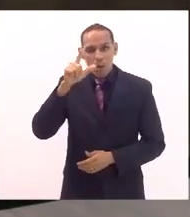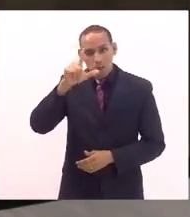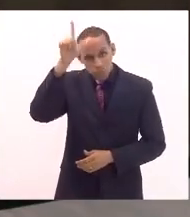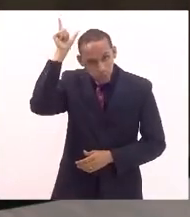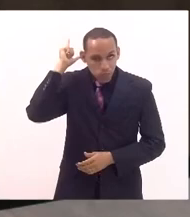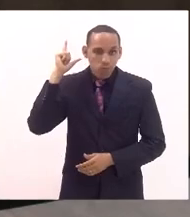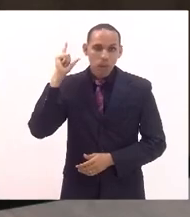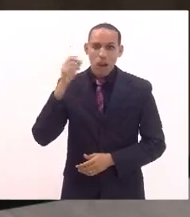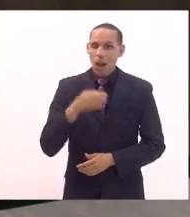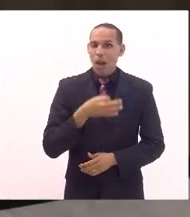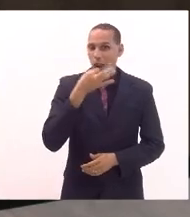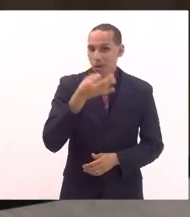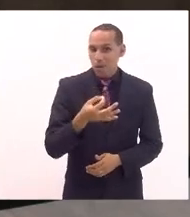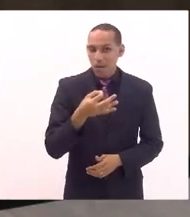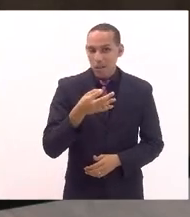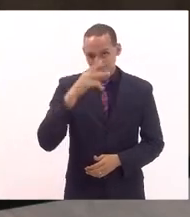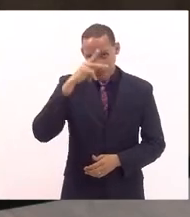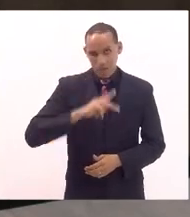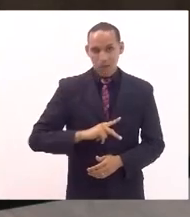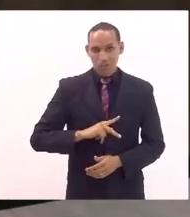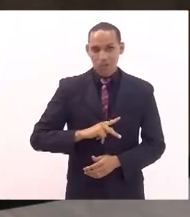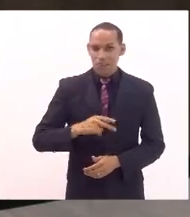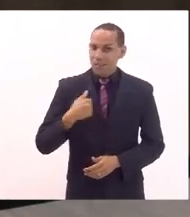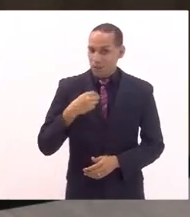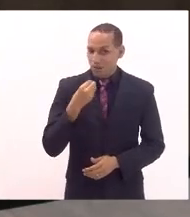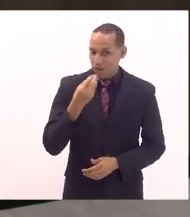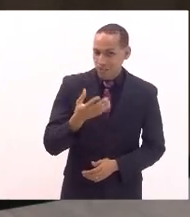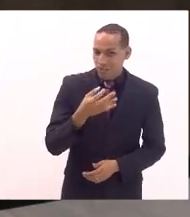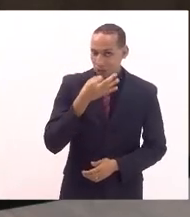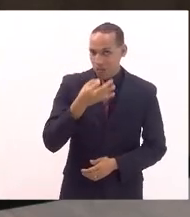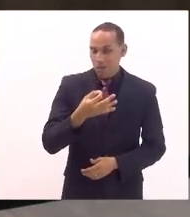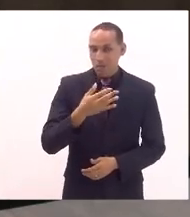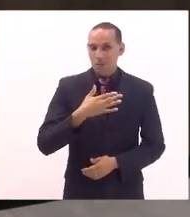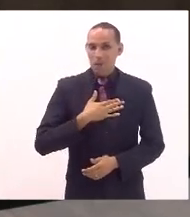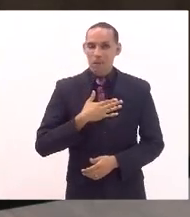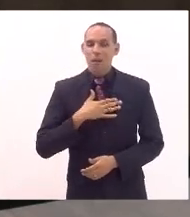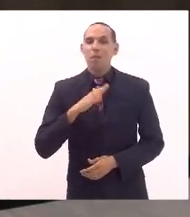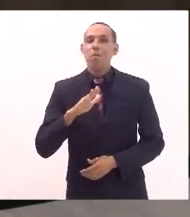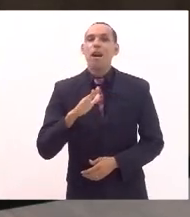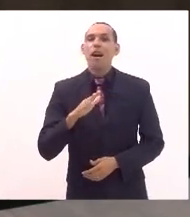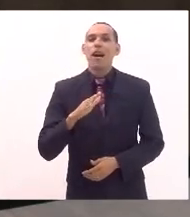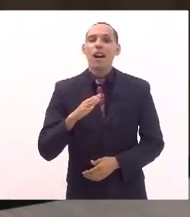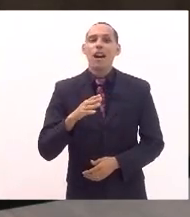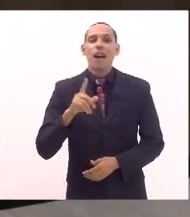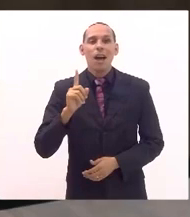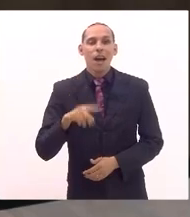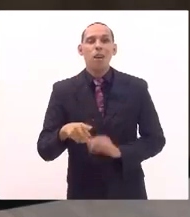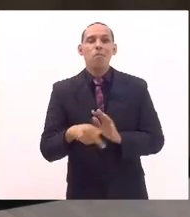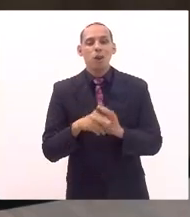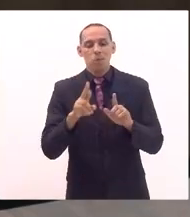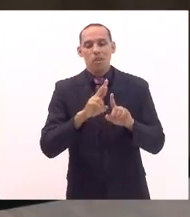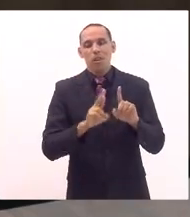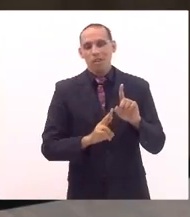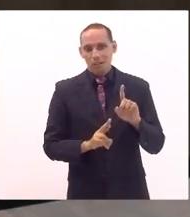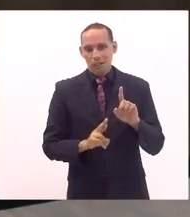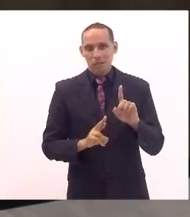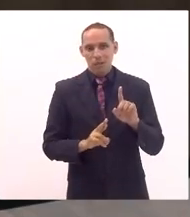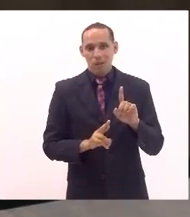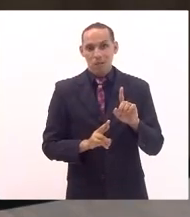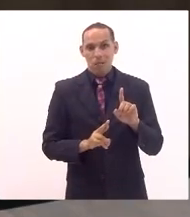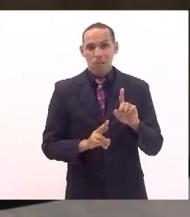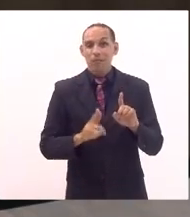dá o parecer dele eu dou mas parecer foi passado pelo relator